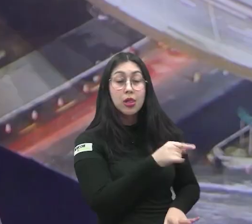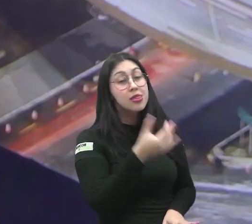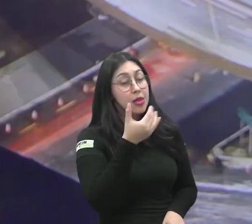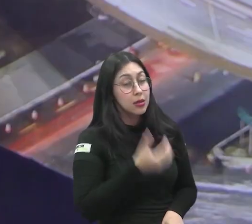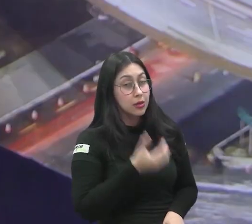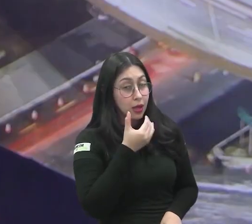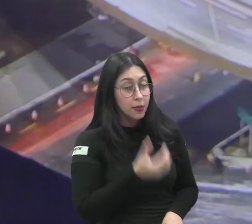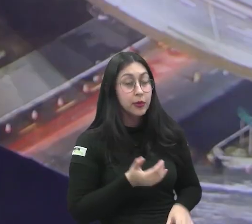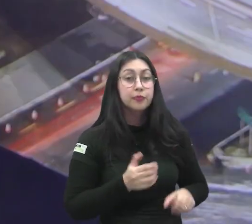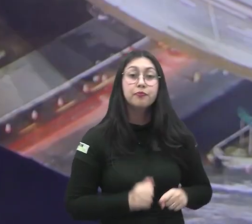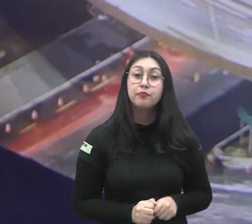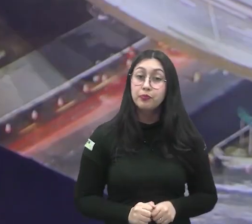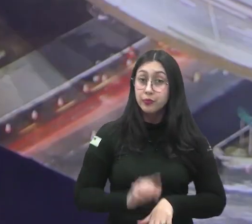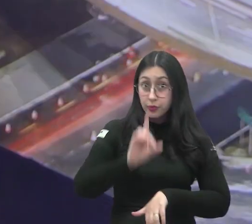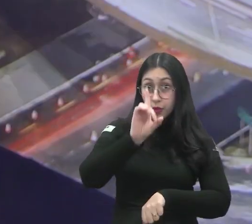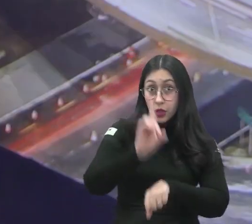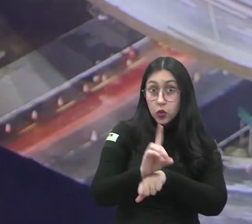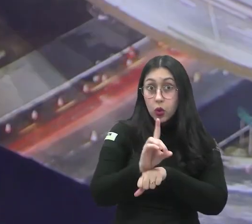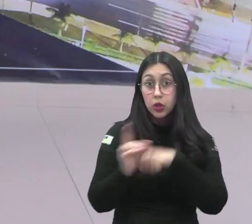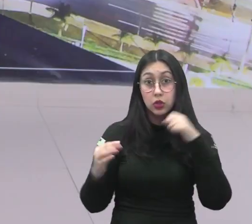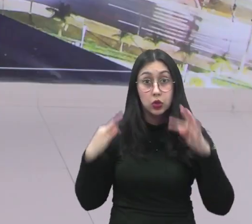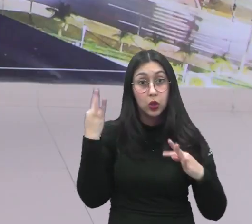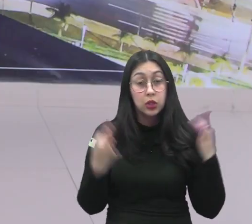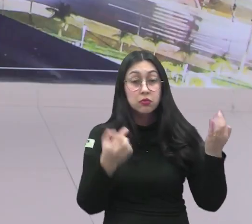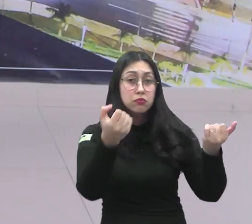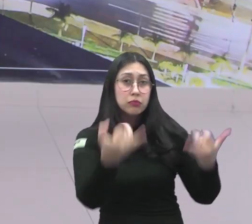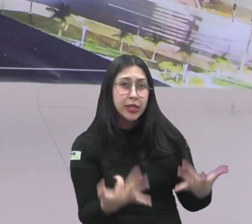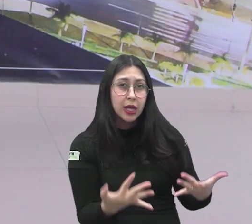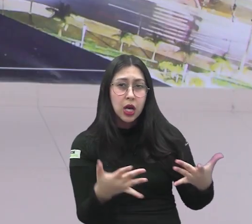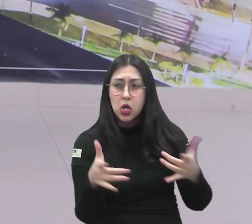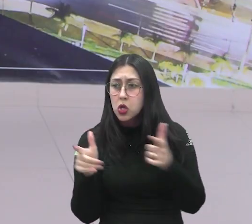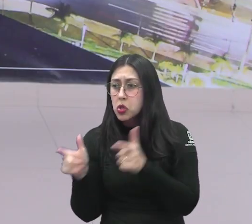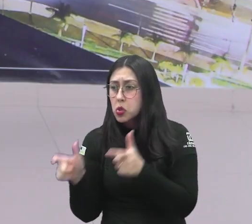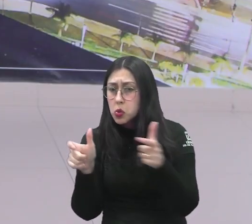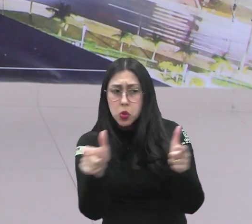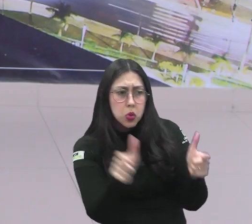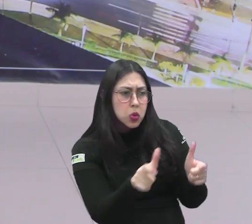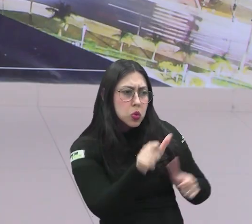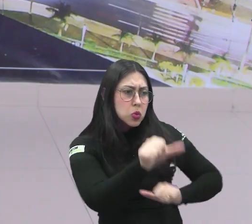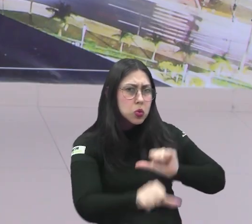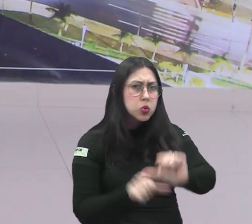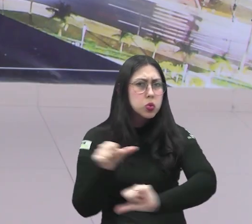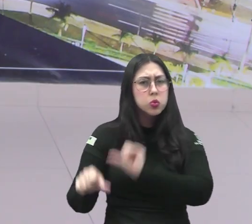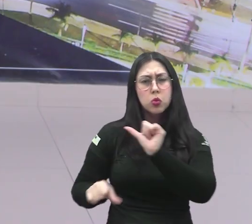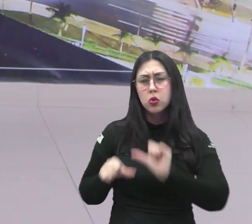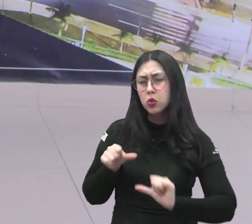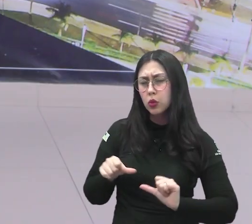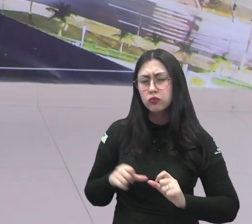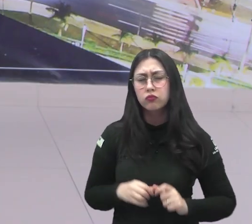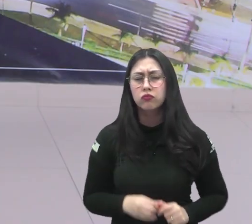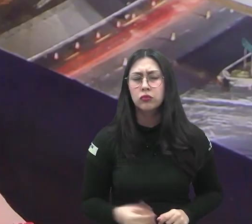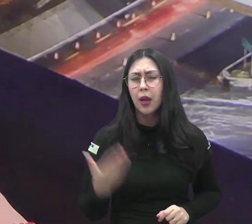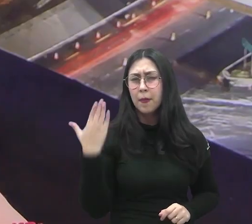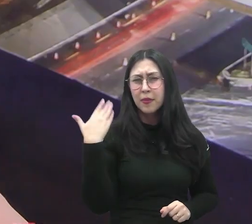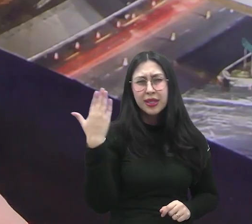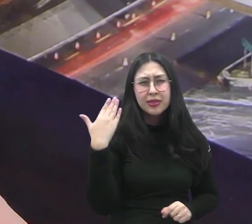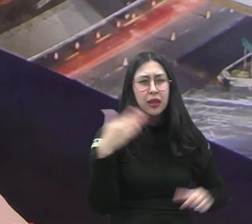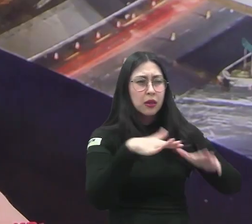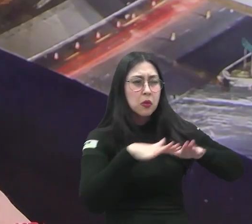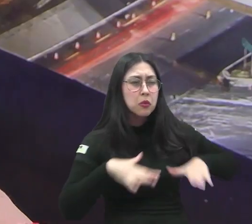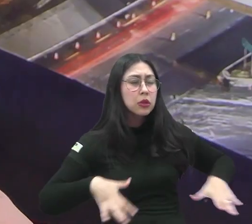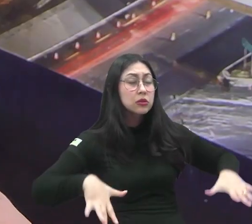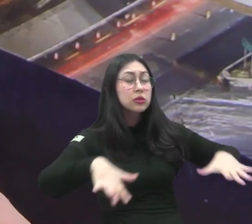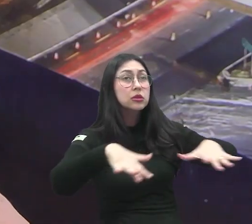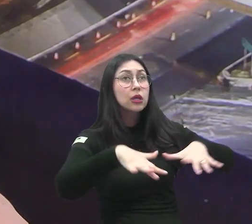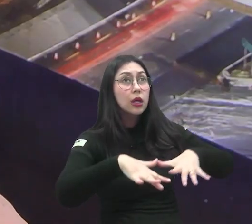ano. A diretora de turismo de São José explica que muita coisa mudou no setor nos últimos 3 anos. Nós tínhamos